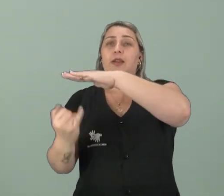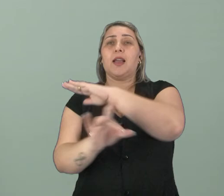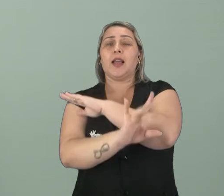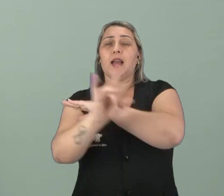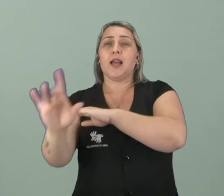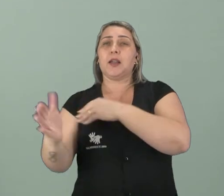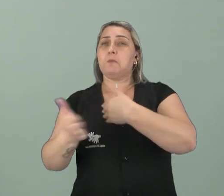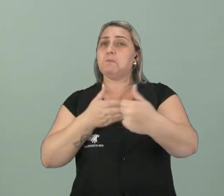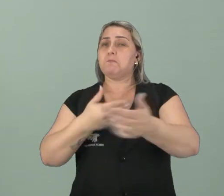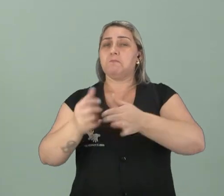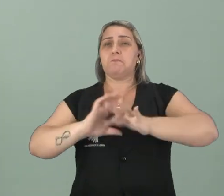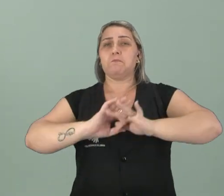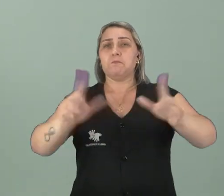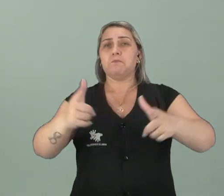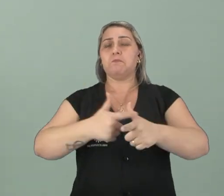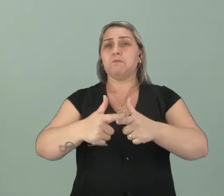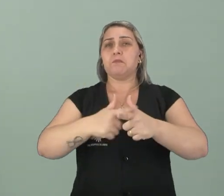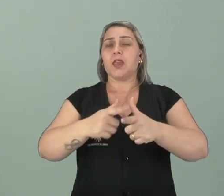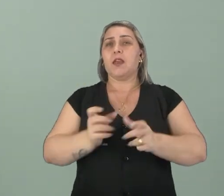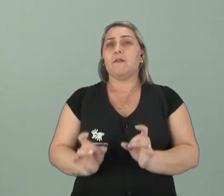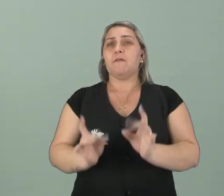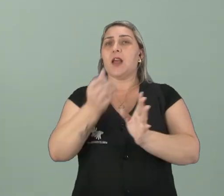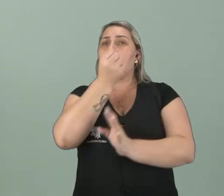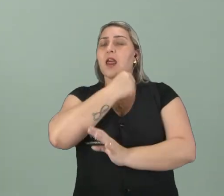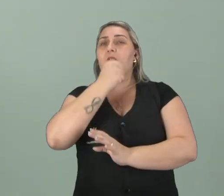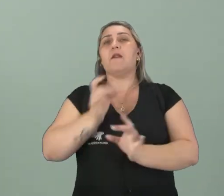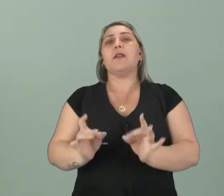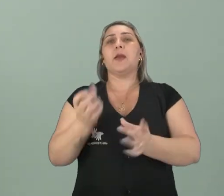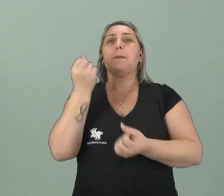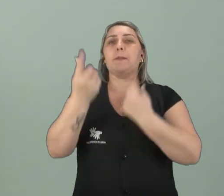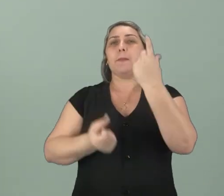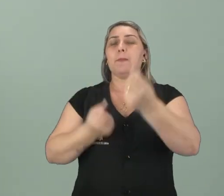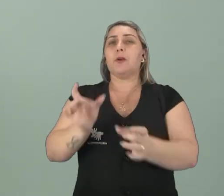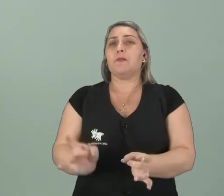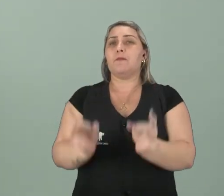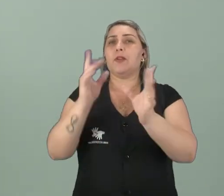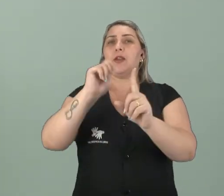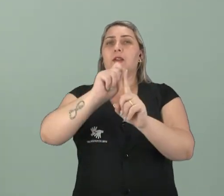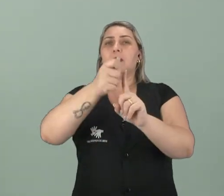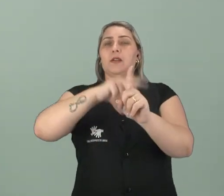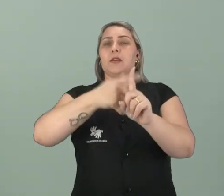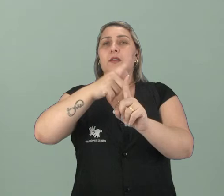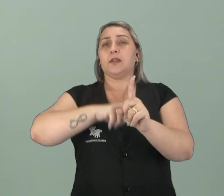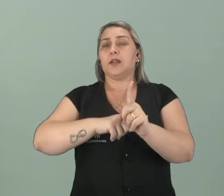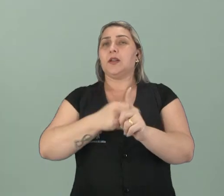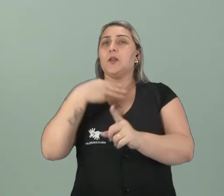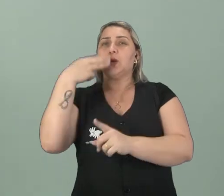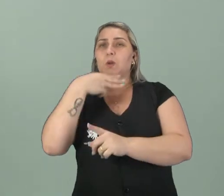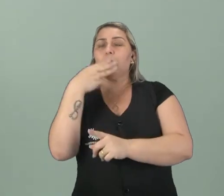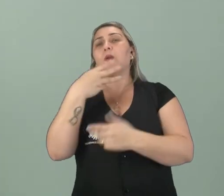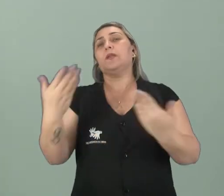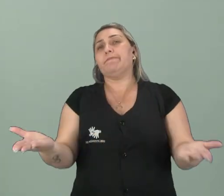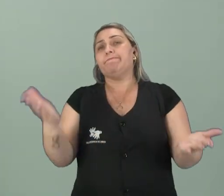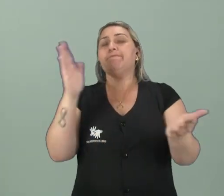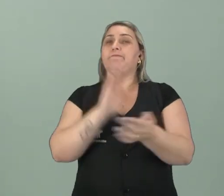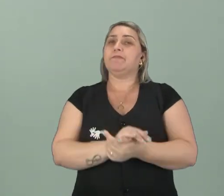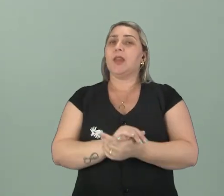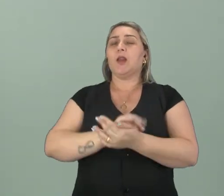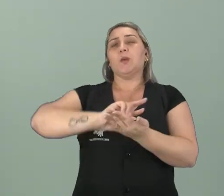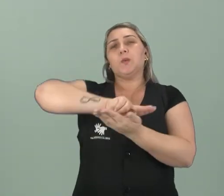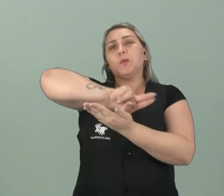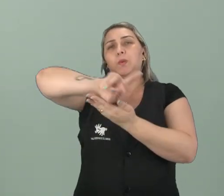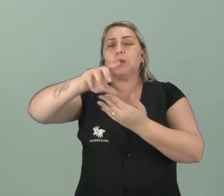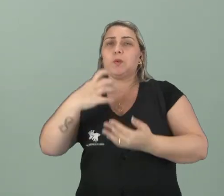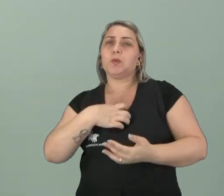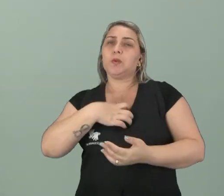cada um se vira como pode, o picolezeiro, o vendedor de pipoca, o vendedor de banana frita, doce e salgado e várias